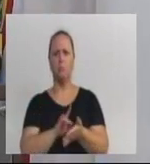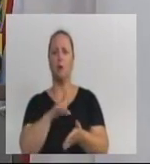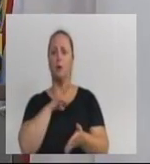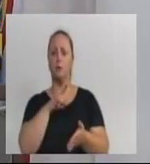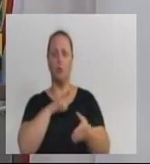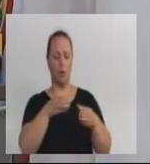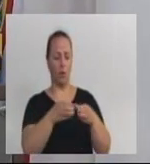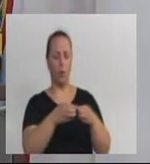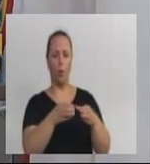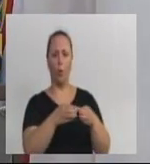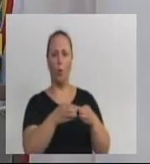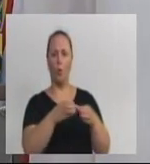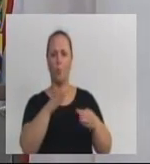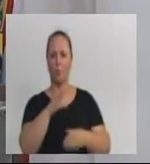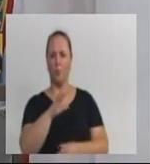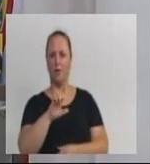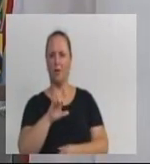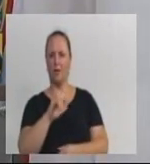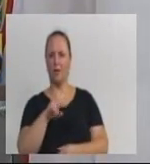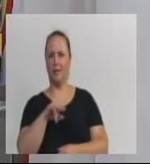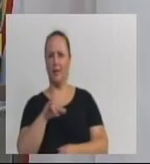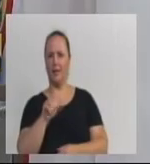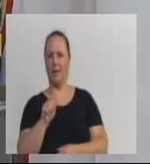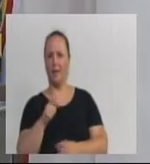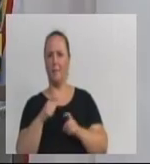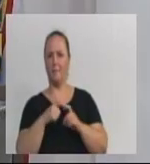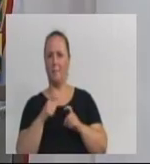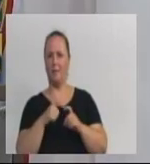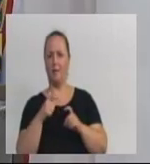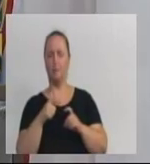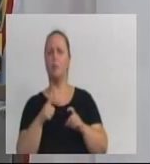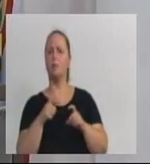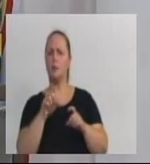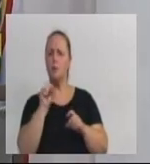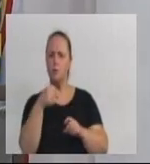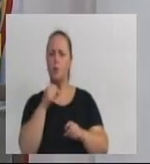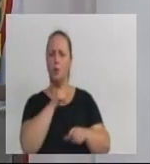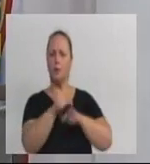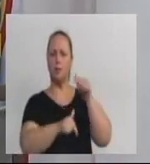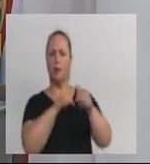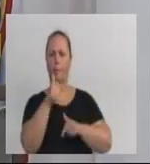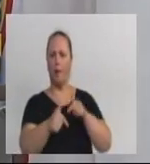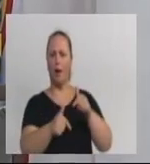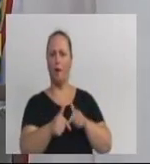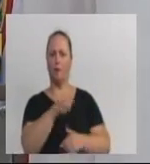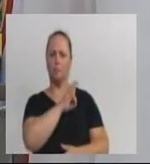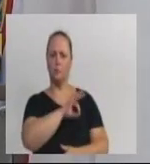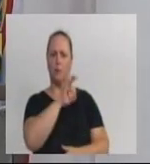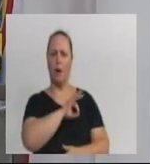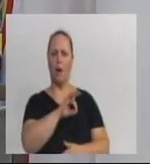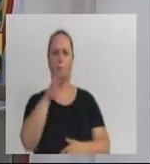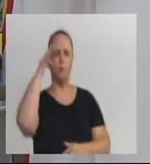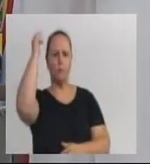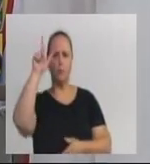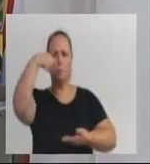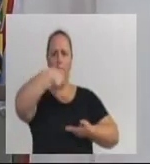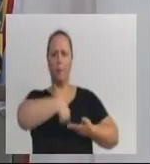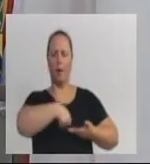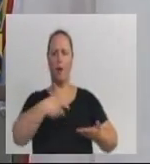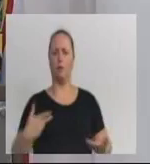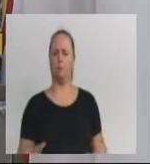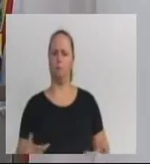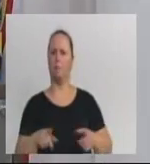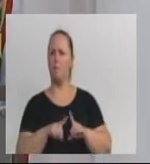serviço para a FURB. Mas o que me deixou impressionado é que existe uma ação hoje no Ministério Público contra o